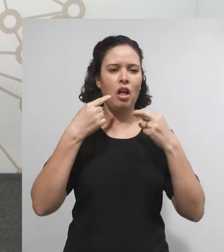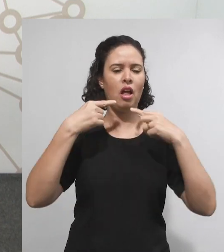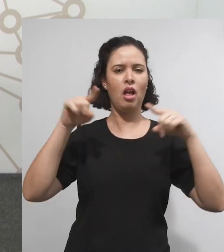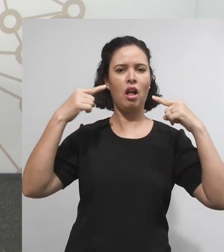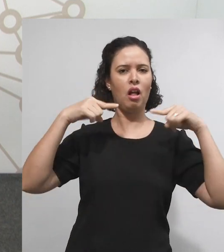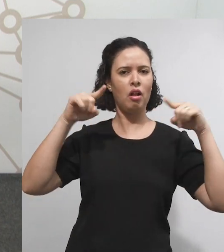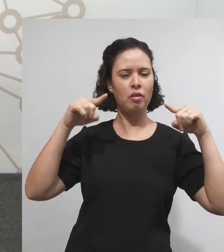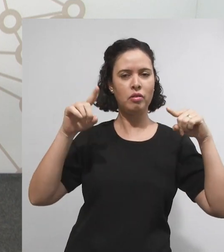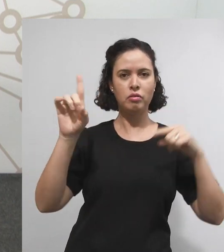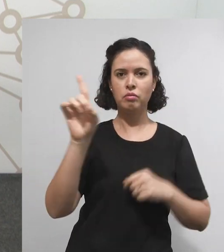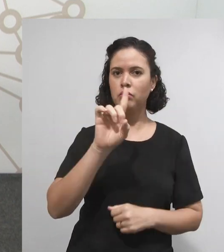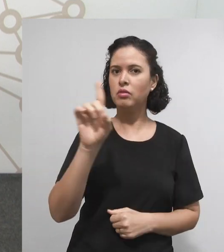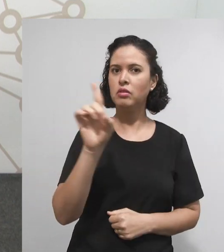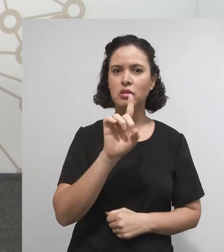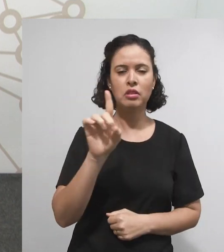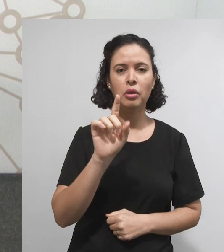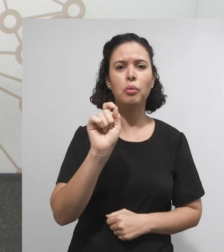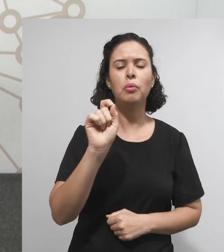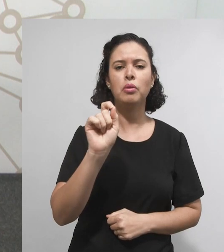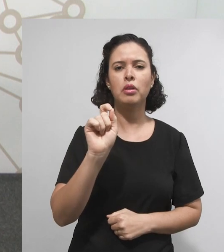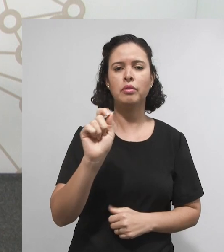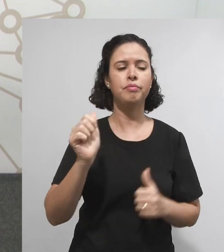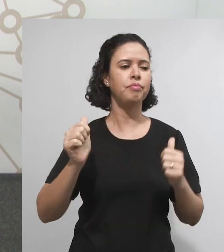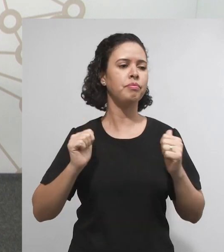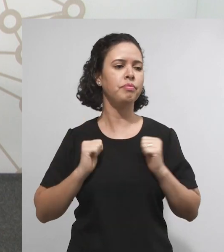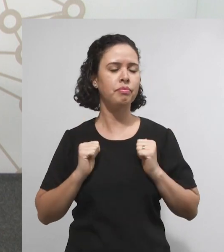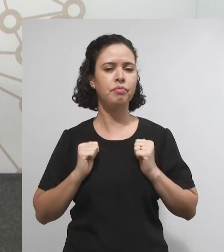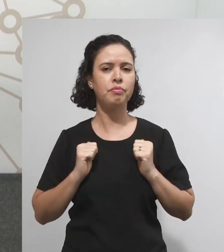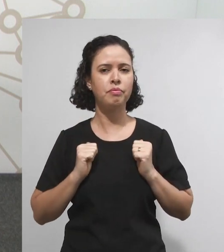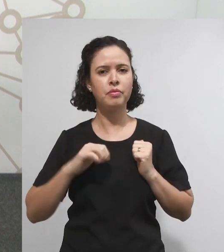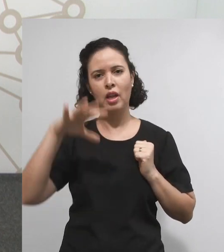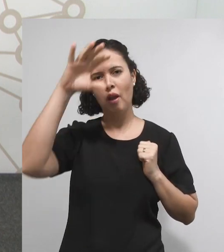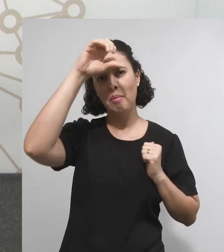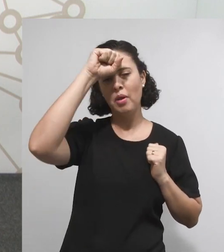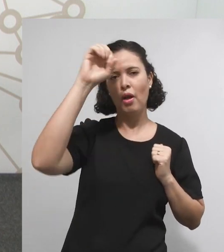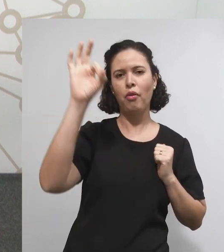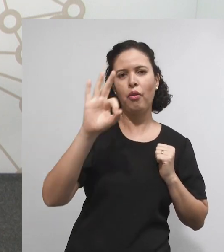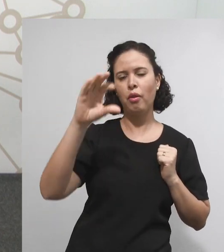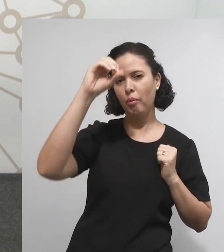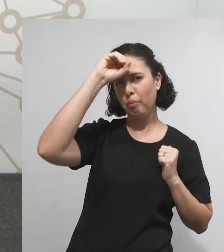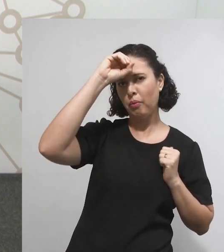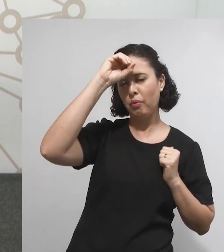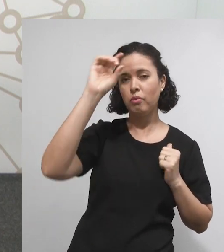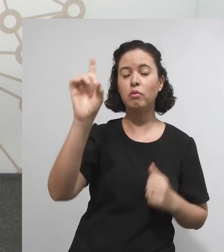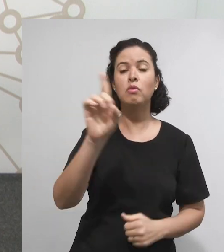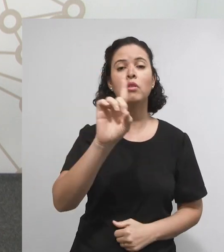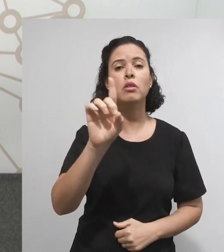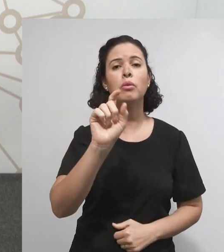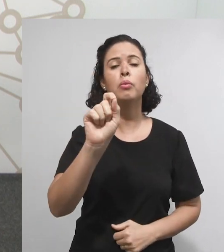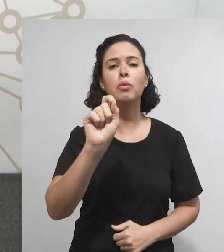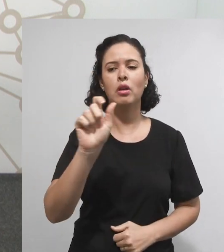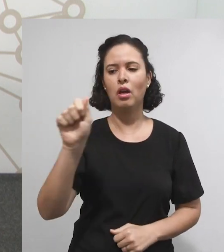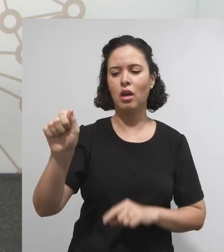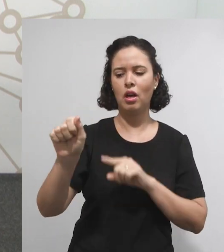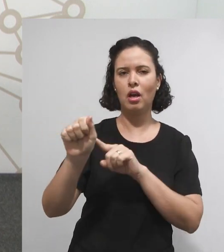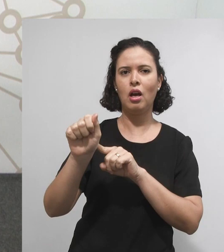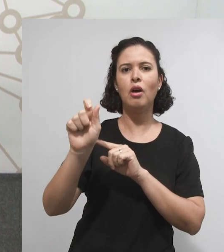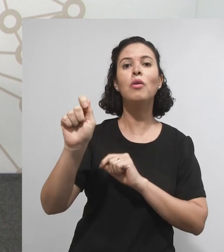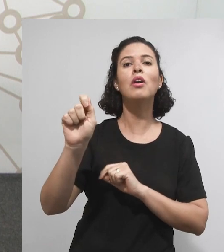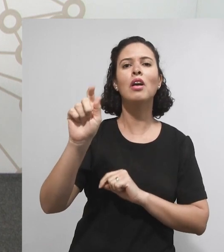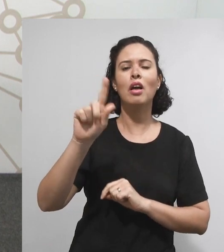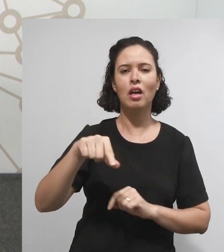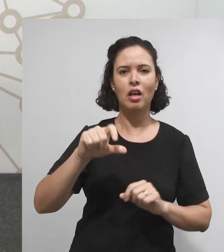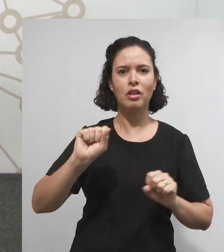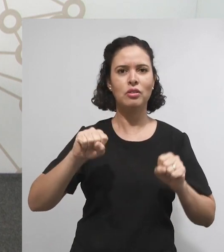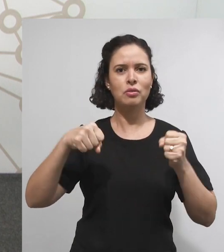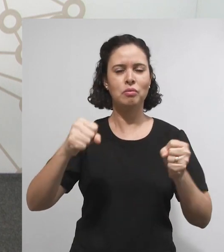nos ais, tampouco de alienações aleatórias alucinadas. Há de